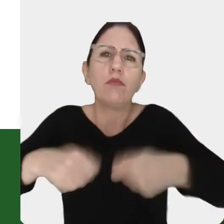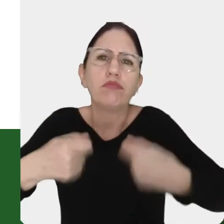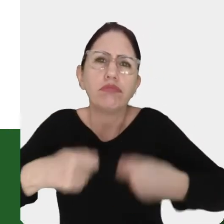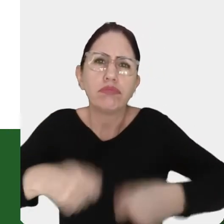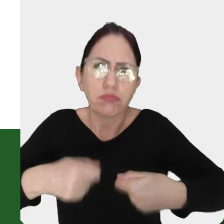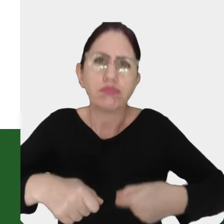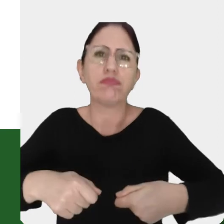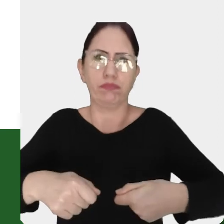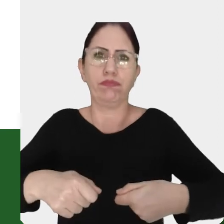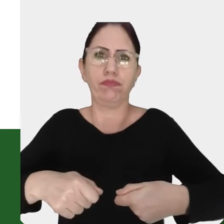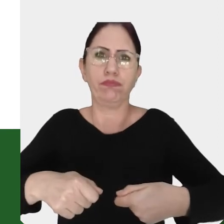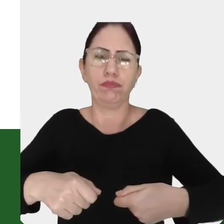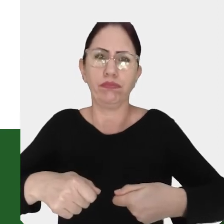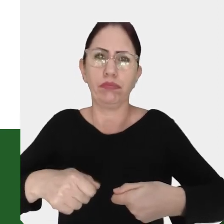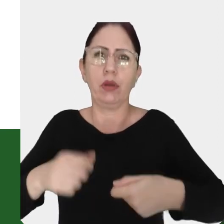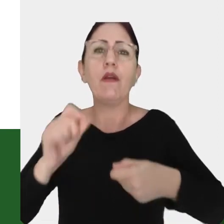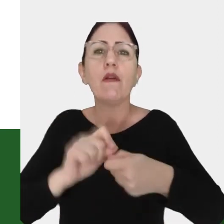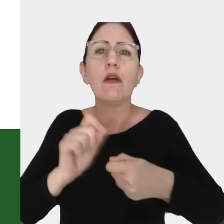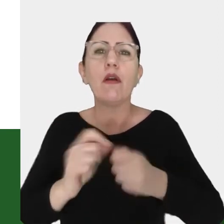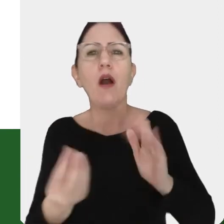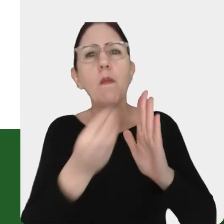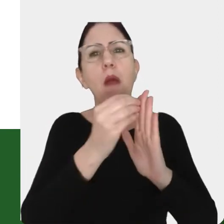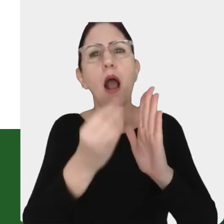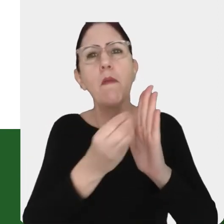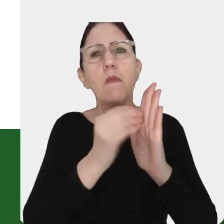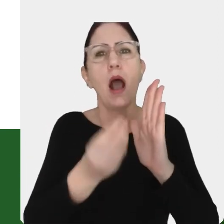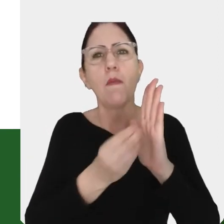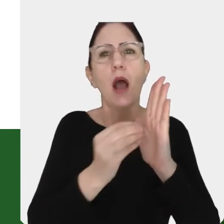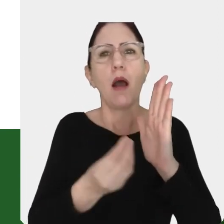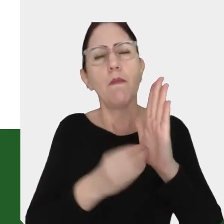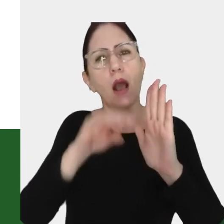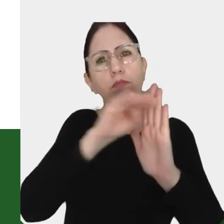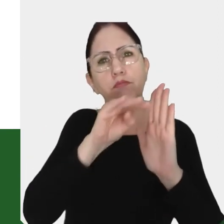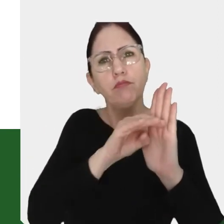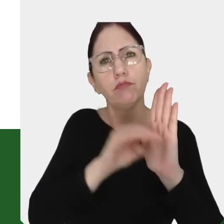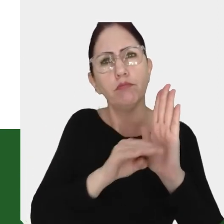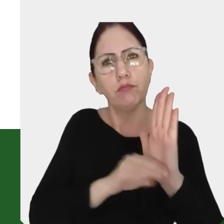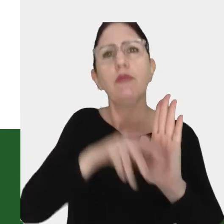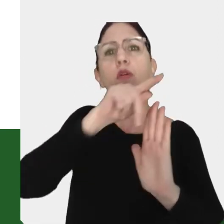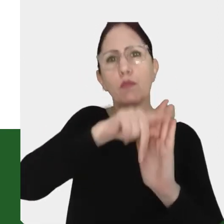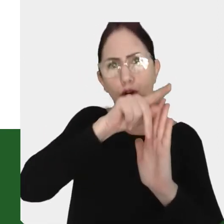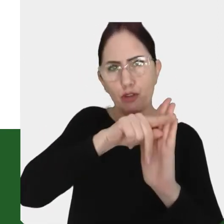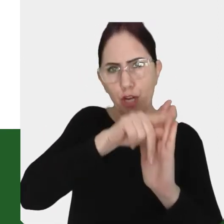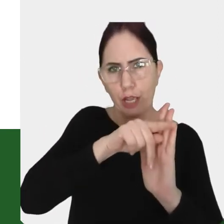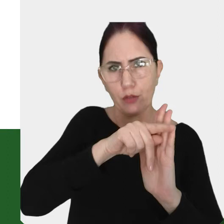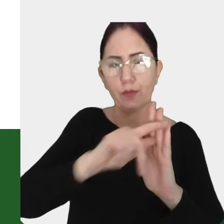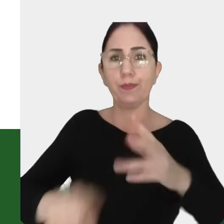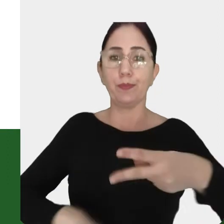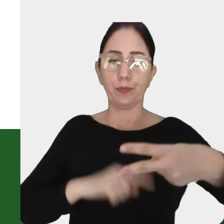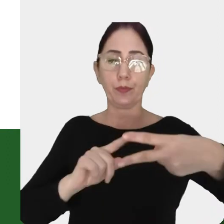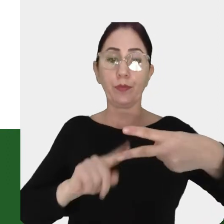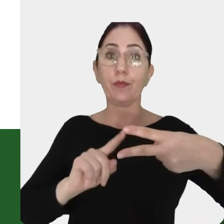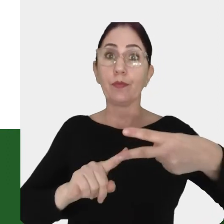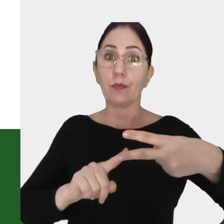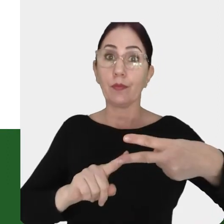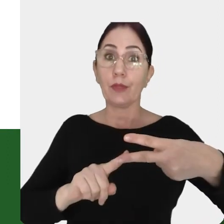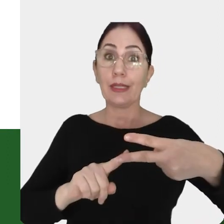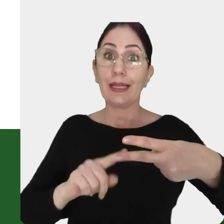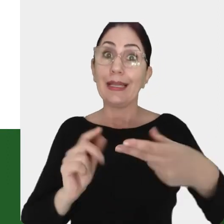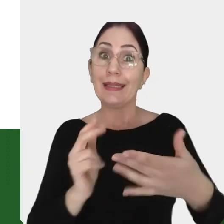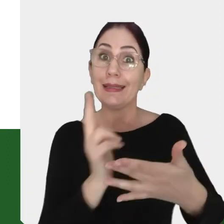ou necessidades e estabelecer requisitos para o projeto. Depois, desenhar, fazer os